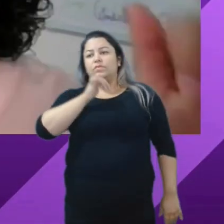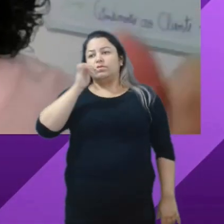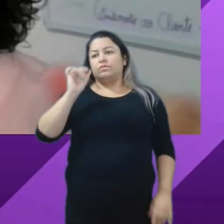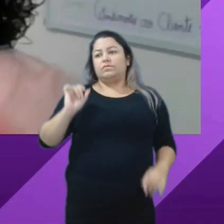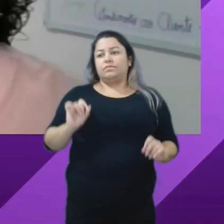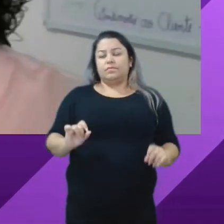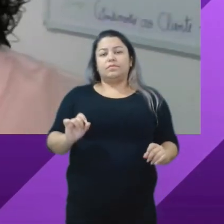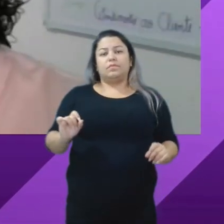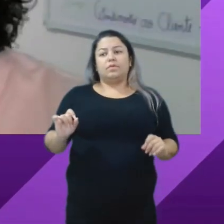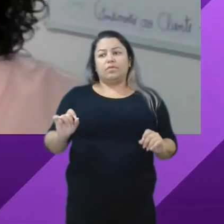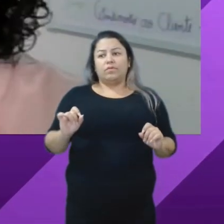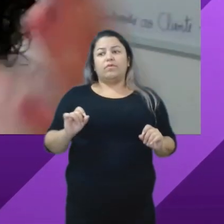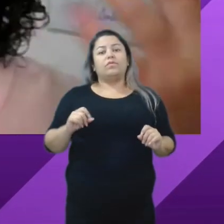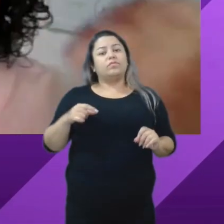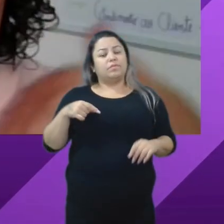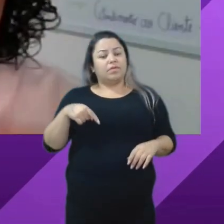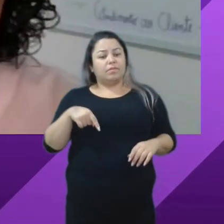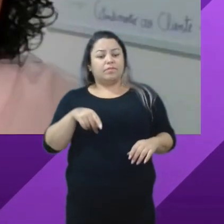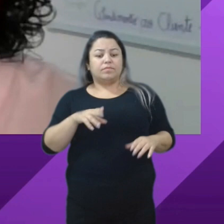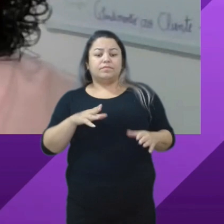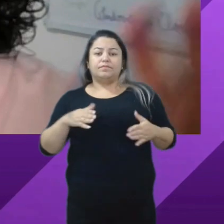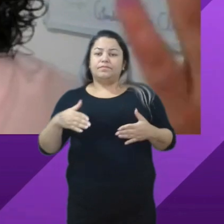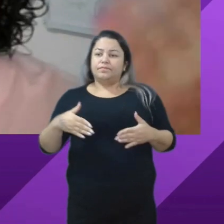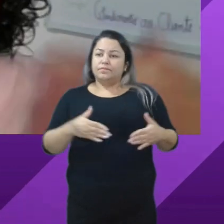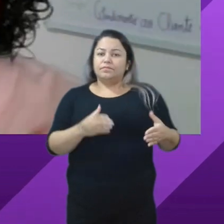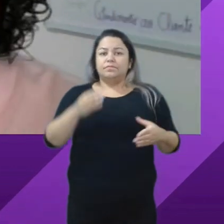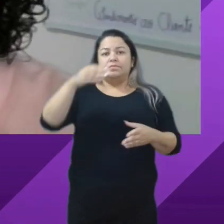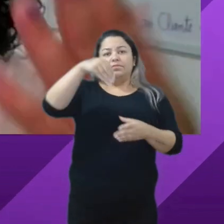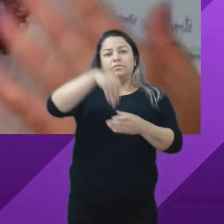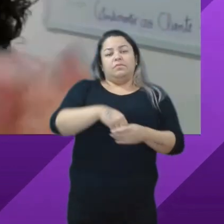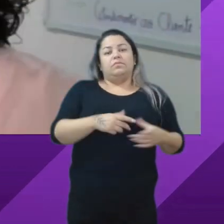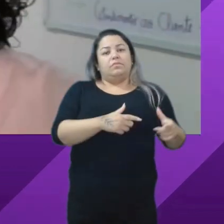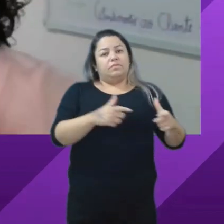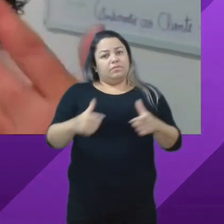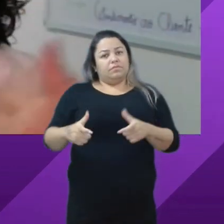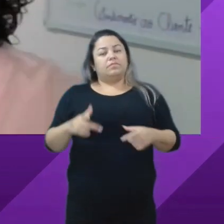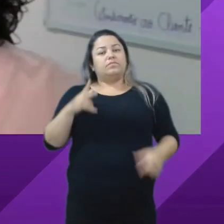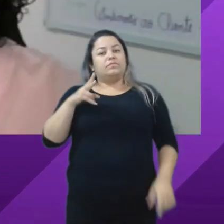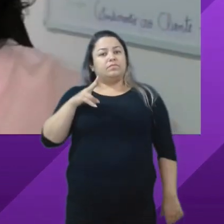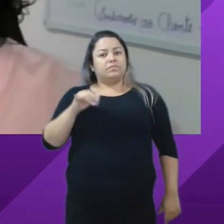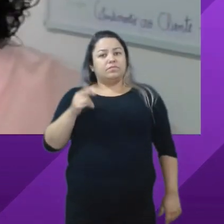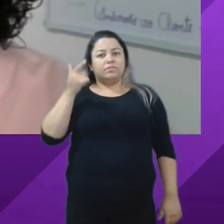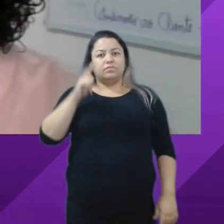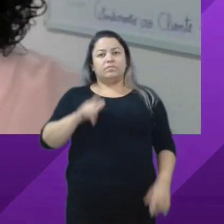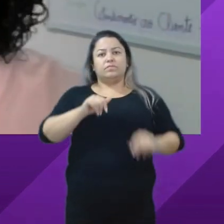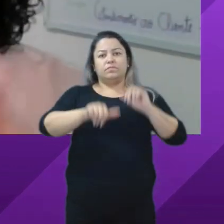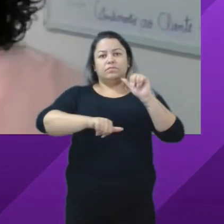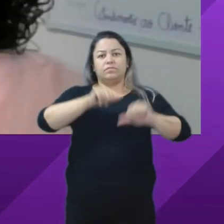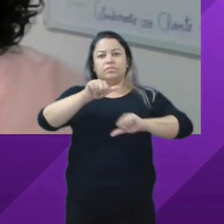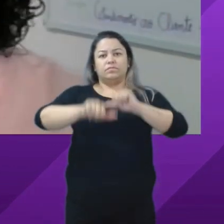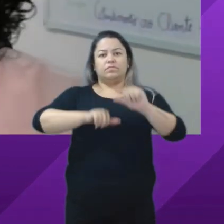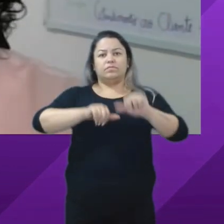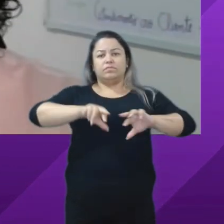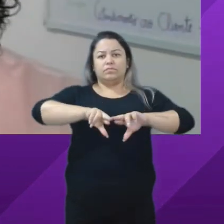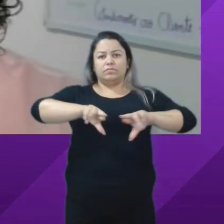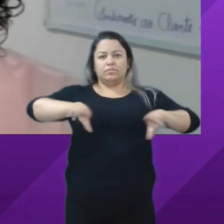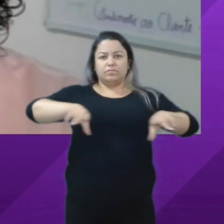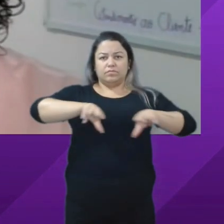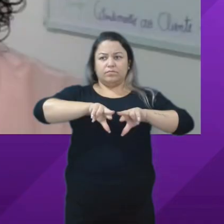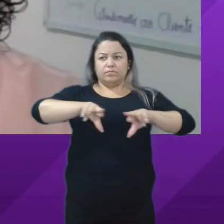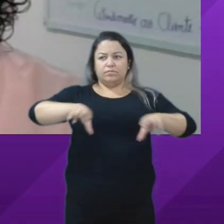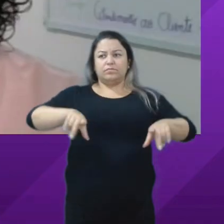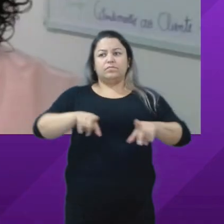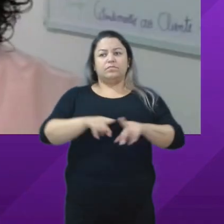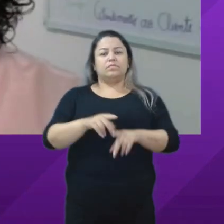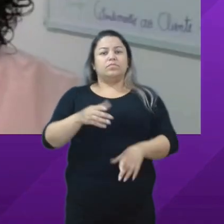esse caminho porque eu acredito que é dentro desse espaço que a gente vai conseguir transformar, fazer uma diferença. Hoje eu sou